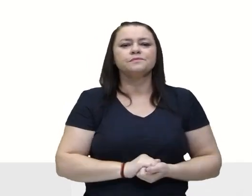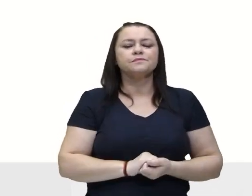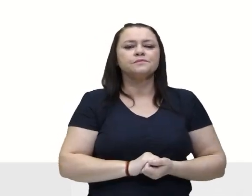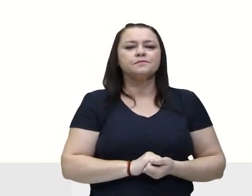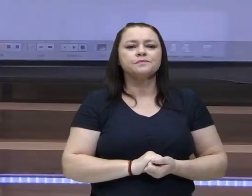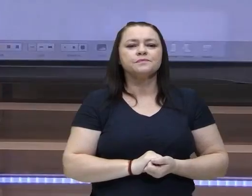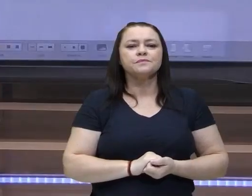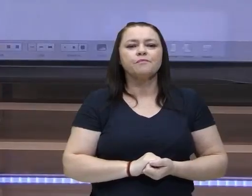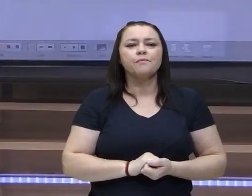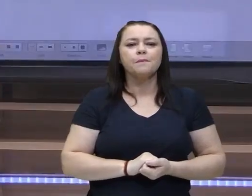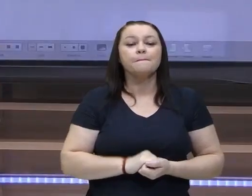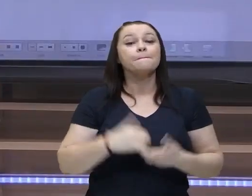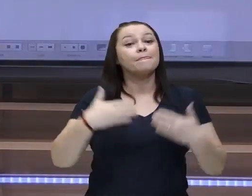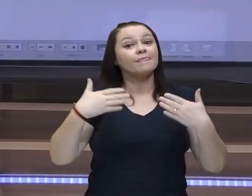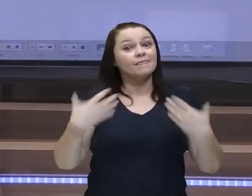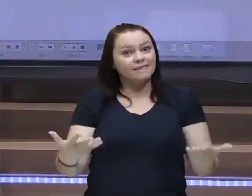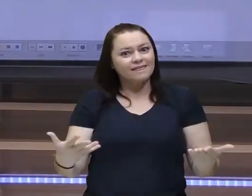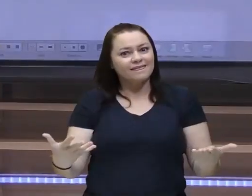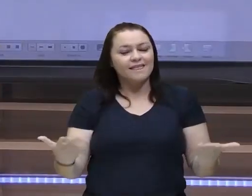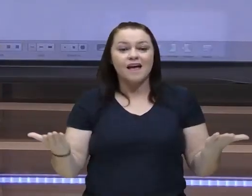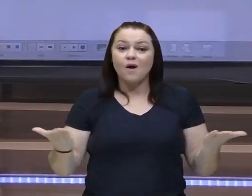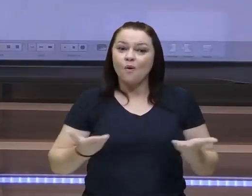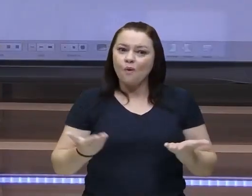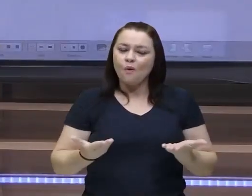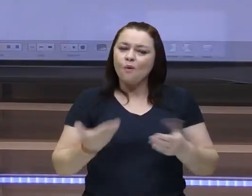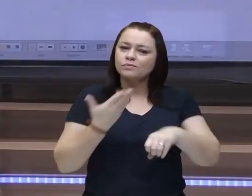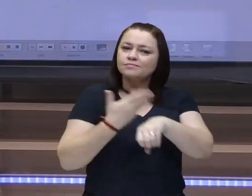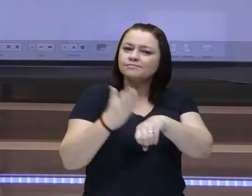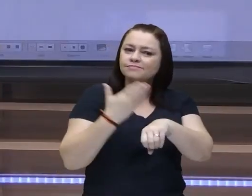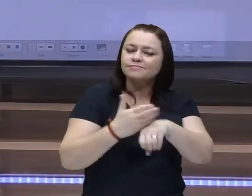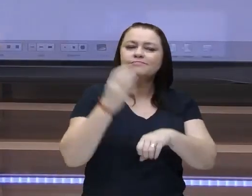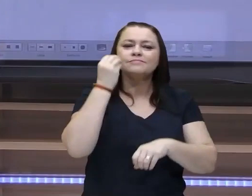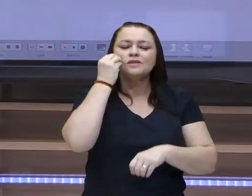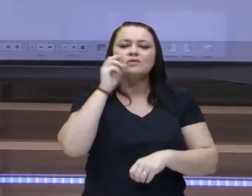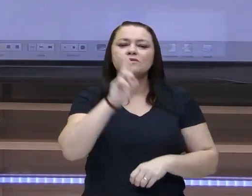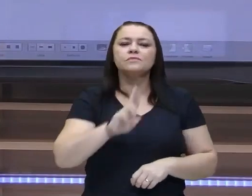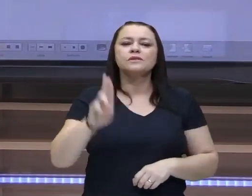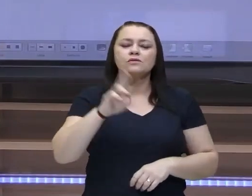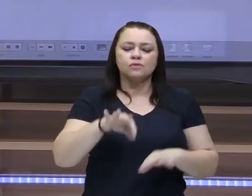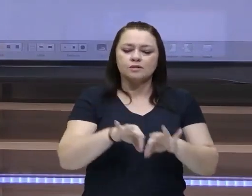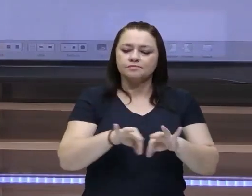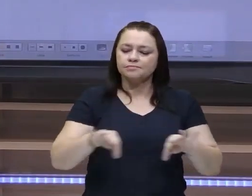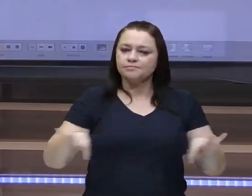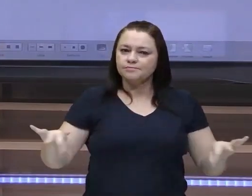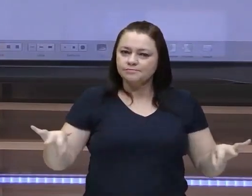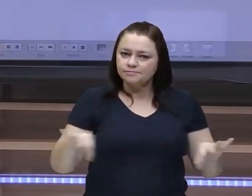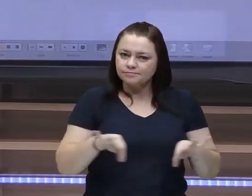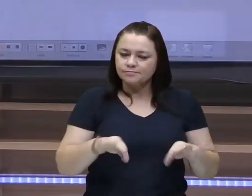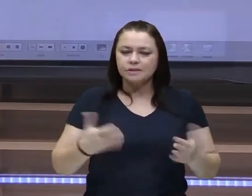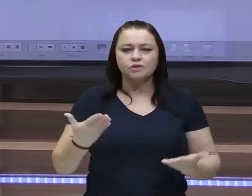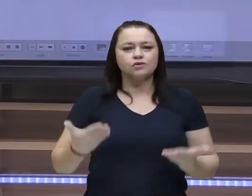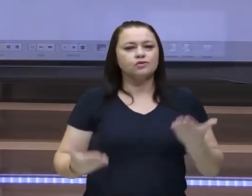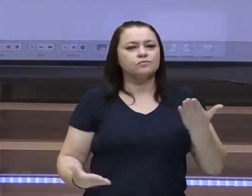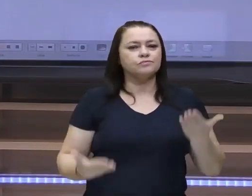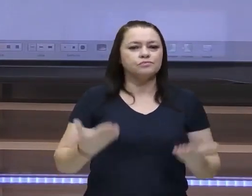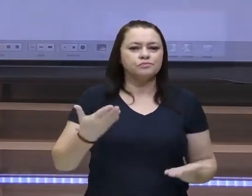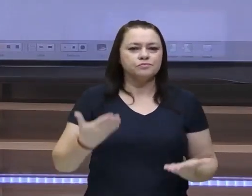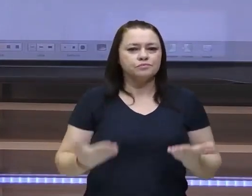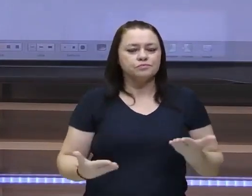bem. Então, nós vimos aí no exercitando o quê? As unidades de comprimento, as unidades de massa e as unidades o quê?